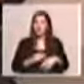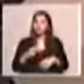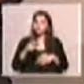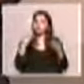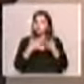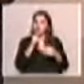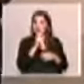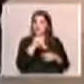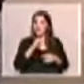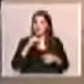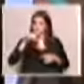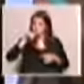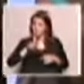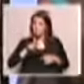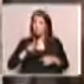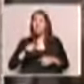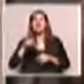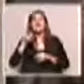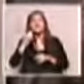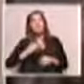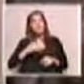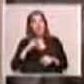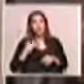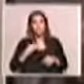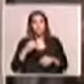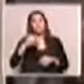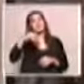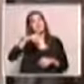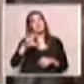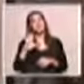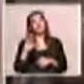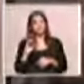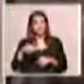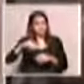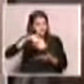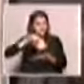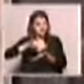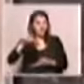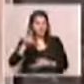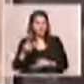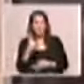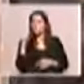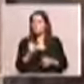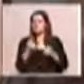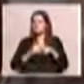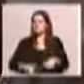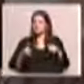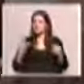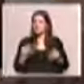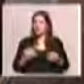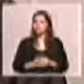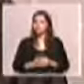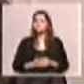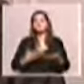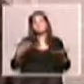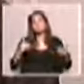escola EB1 Engenheiro Duarte Pacheco, que fica no Beato, bem no coração de Lisboa, terem tido um mês diferente. Sim, e sobretudo